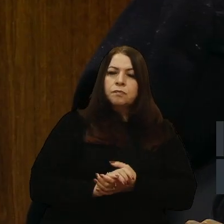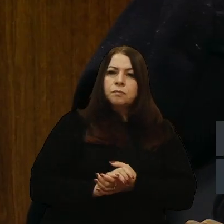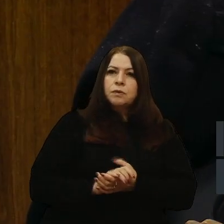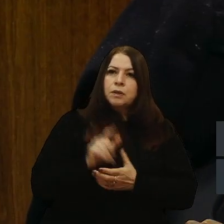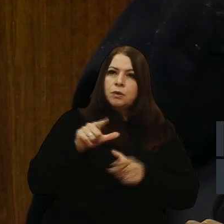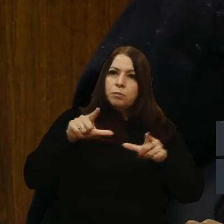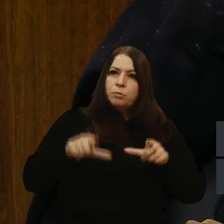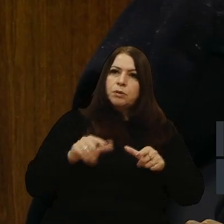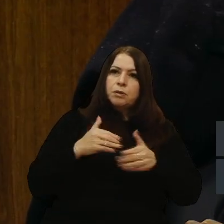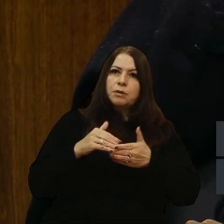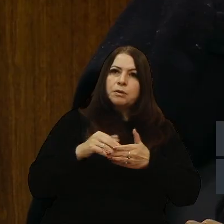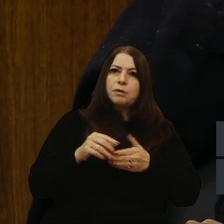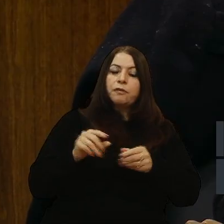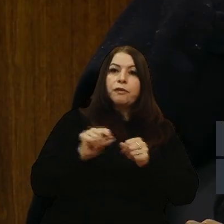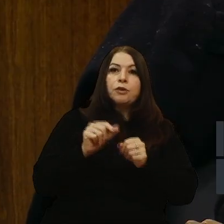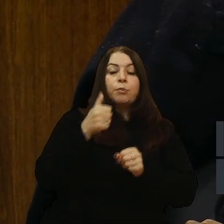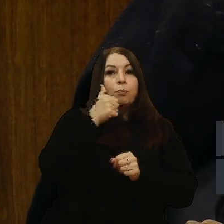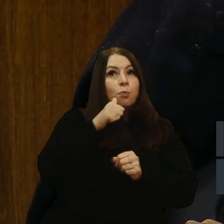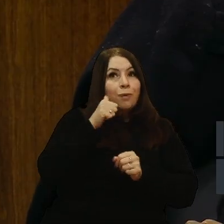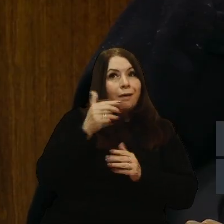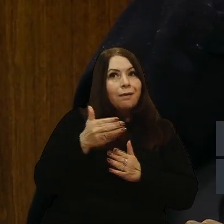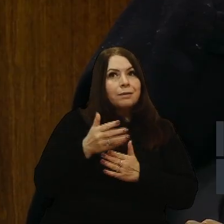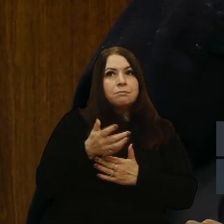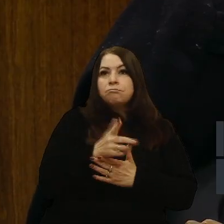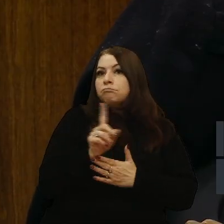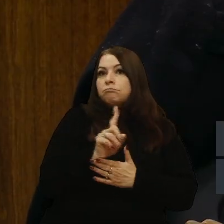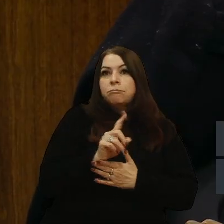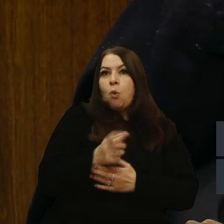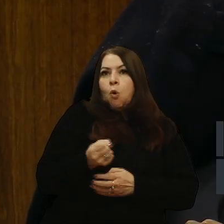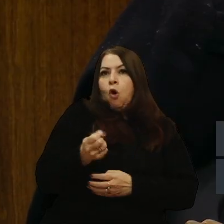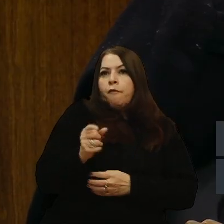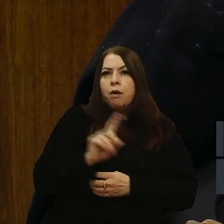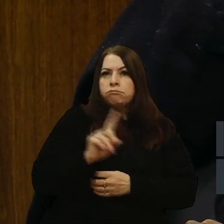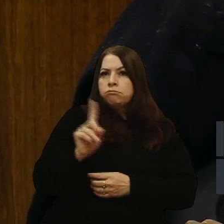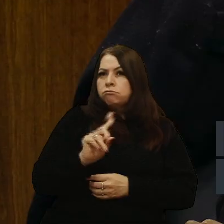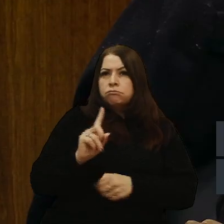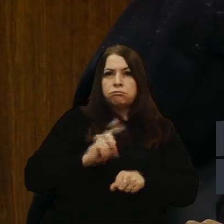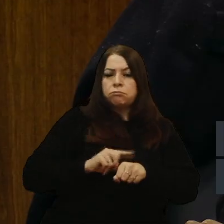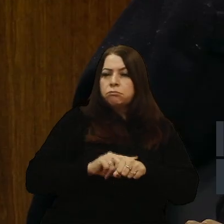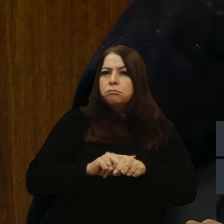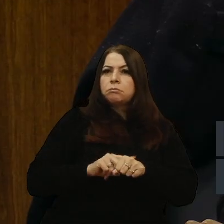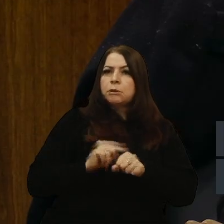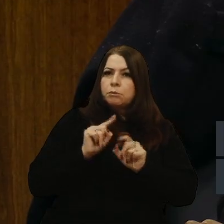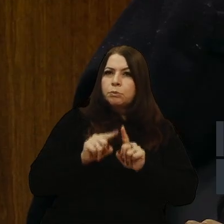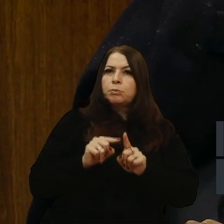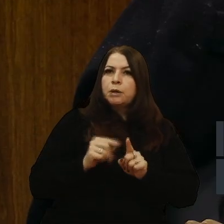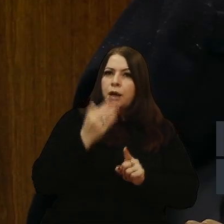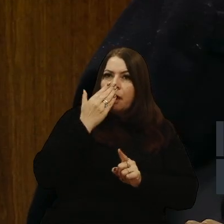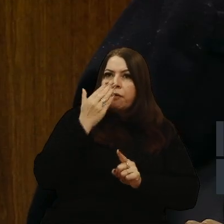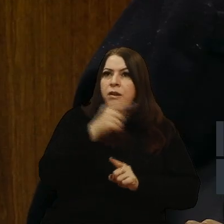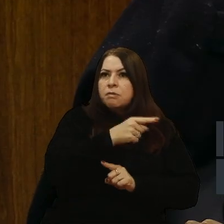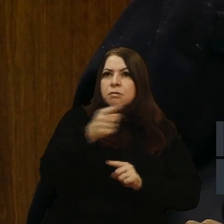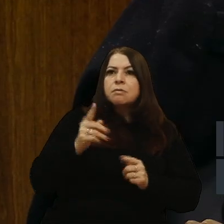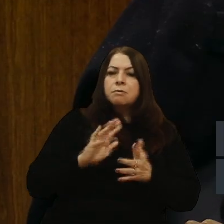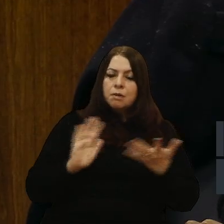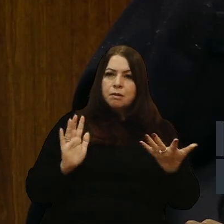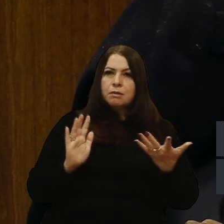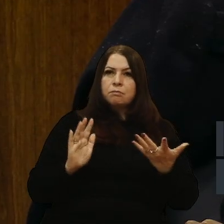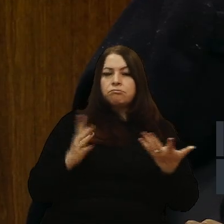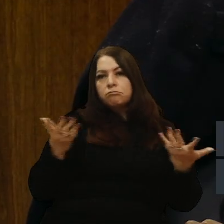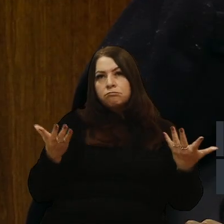um gabinete formado por mulheres, né, que não se acovardam em nenhum momento e que se colocam para enfrentar algo que é